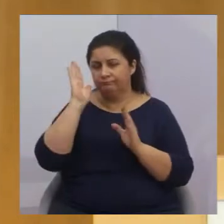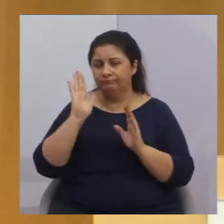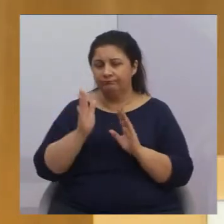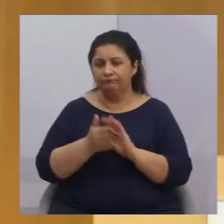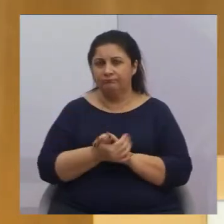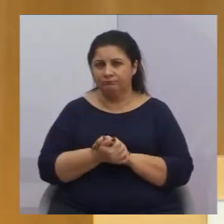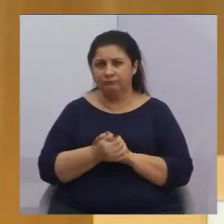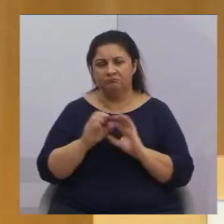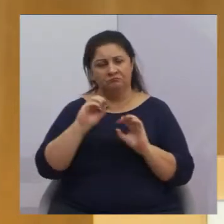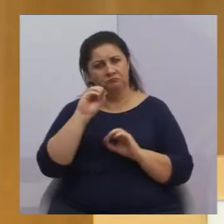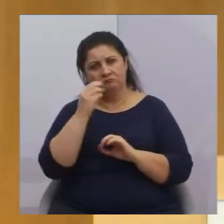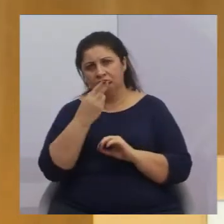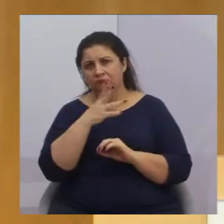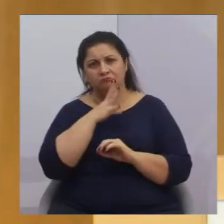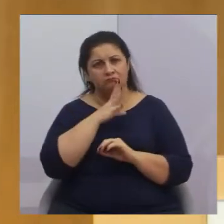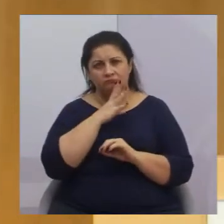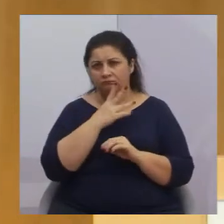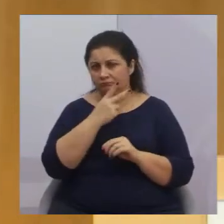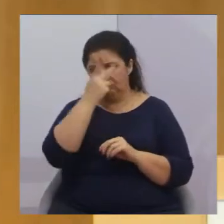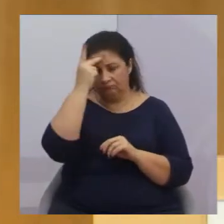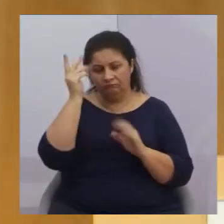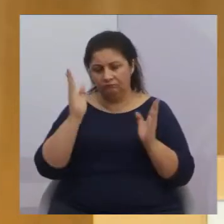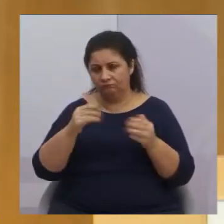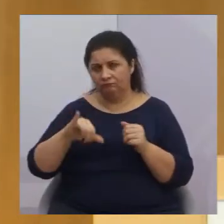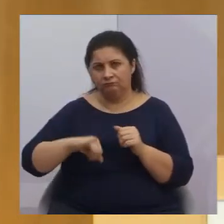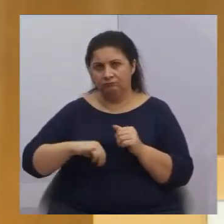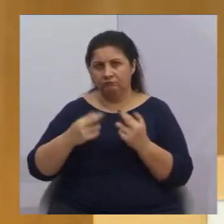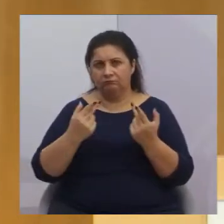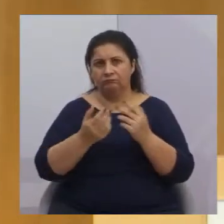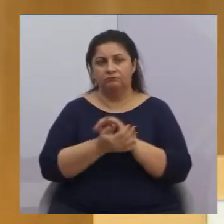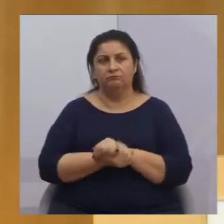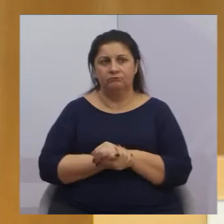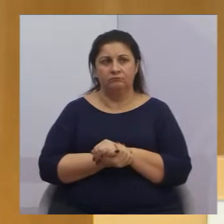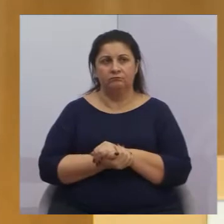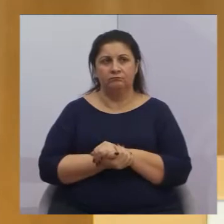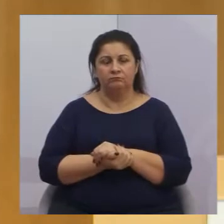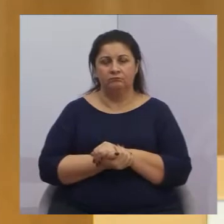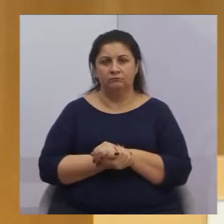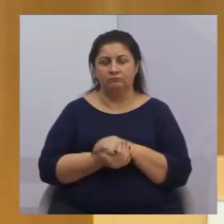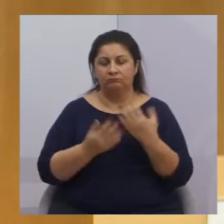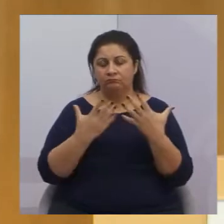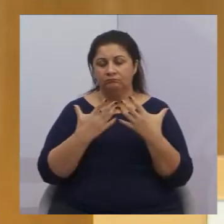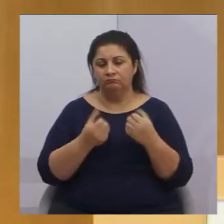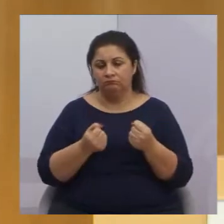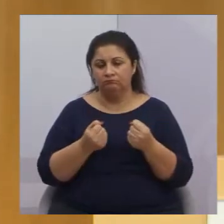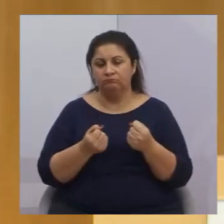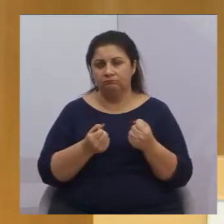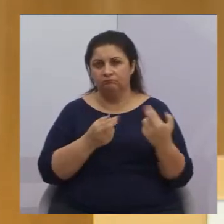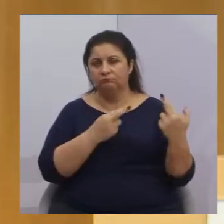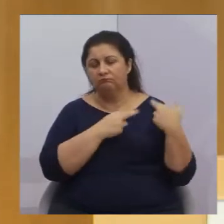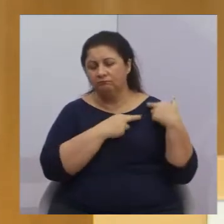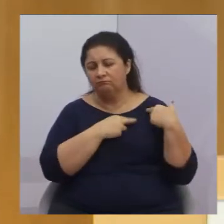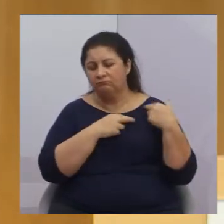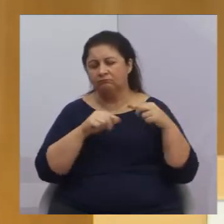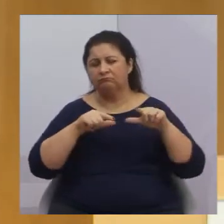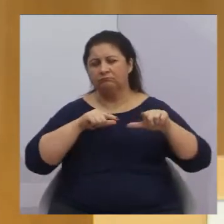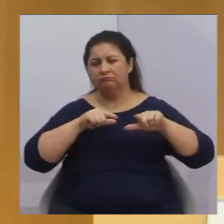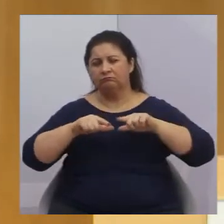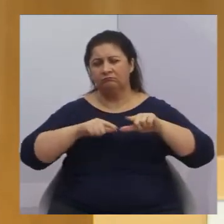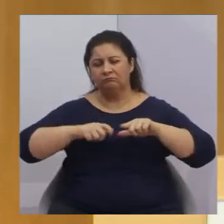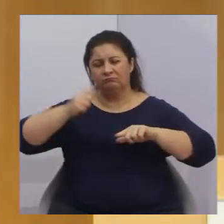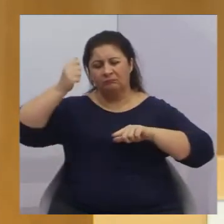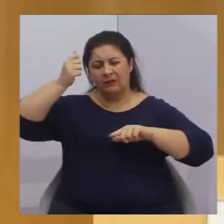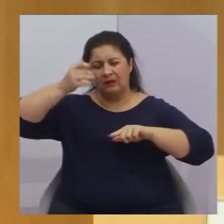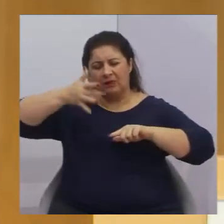que já passaram por uma situação similar. Vão assumindo as atividades, entra no trabalho novo, começa a